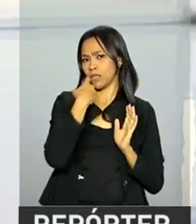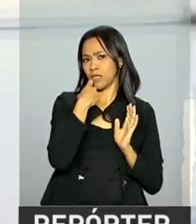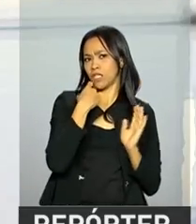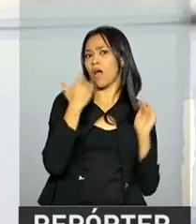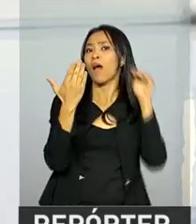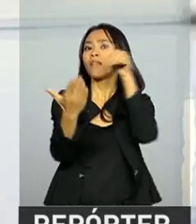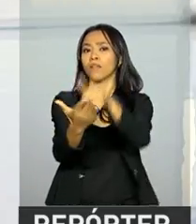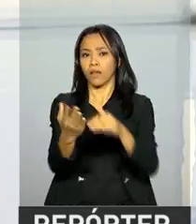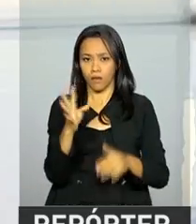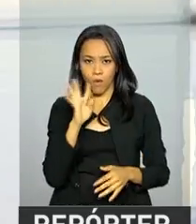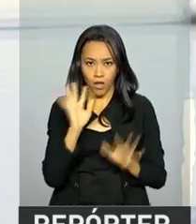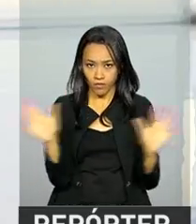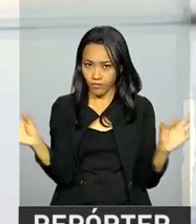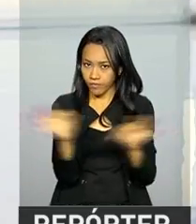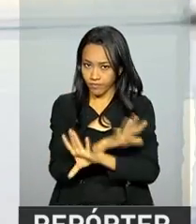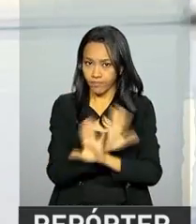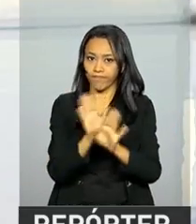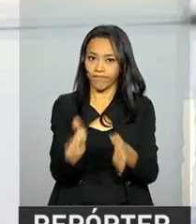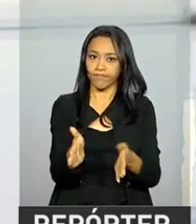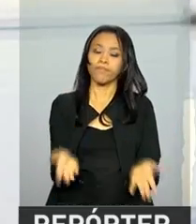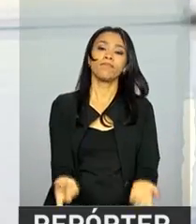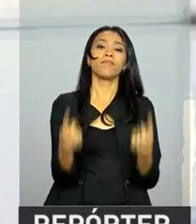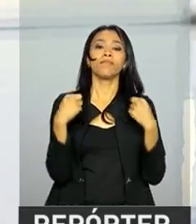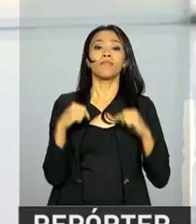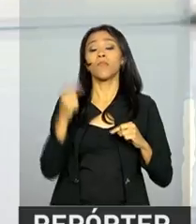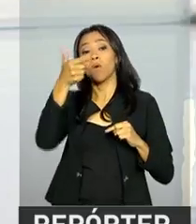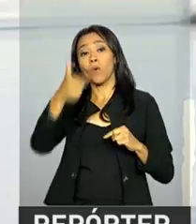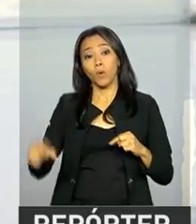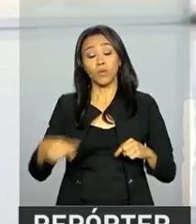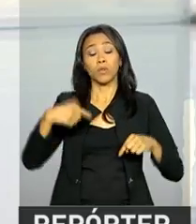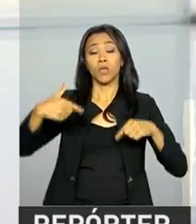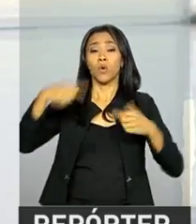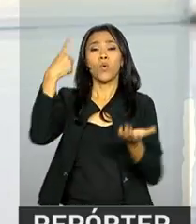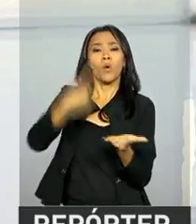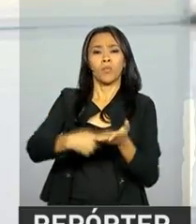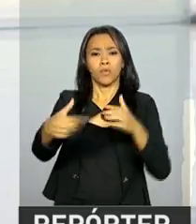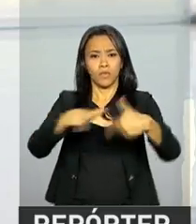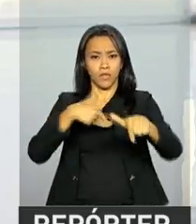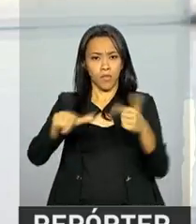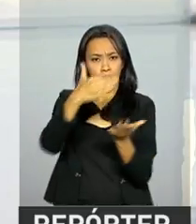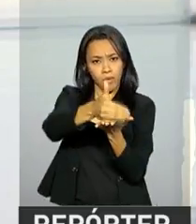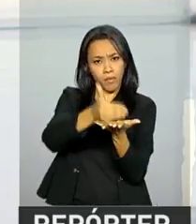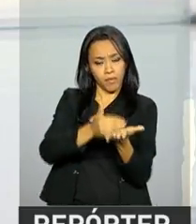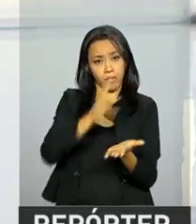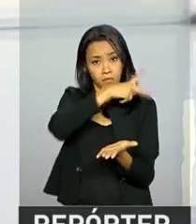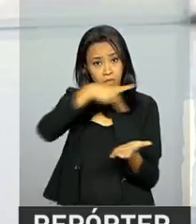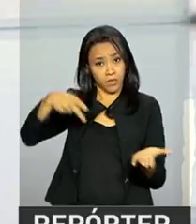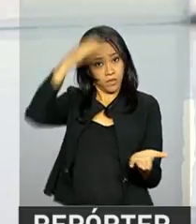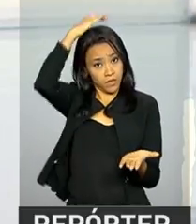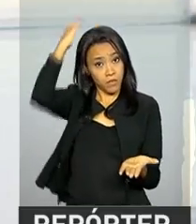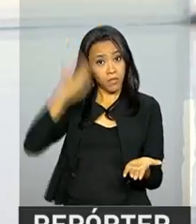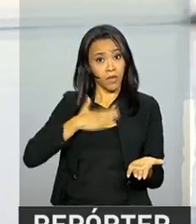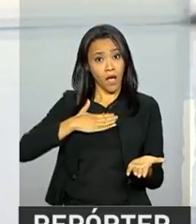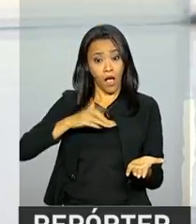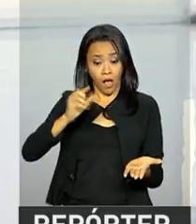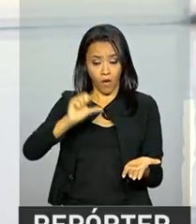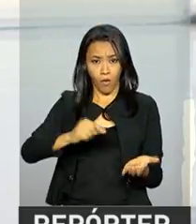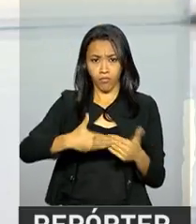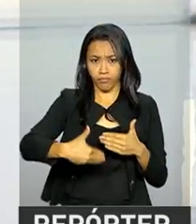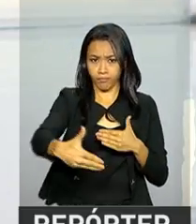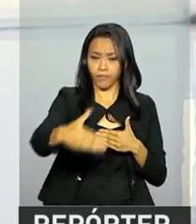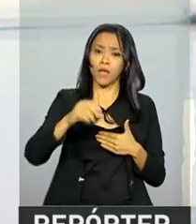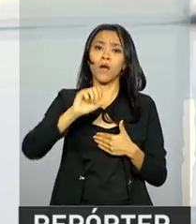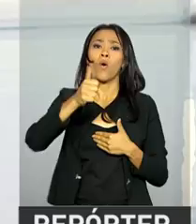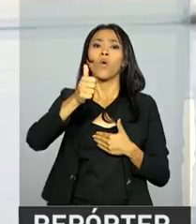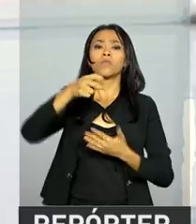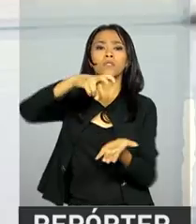quarta-feira bom falando agora da agenda do presidente Michel Temer nessa segunda-feira o presidente Michel Temer ele se reúne agora a partir das 11